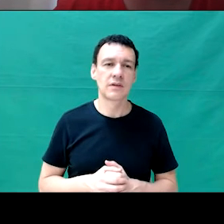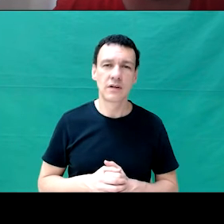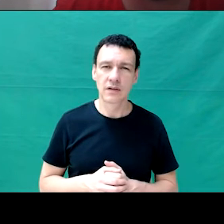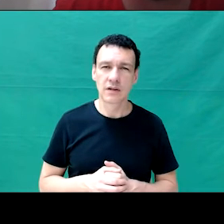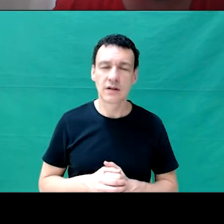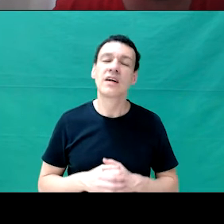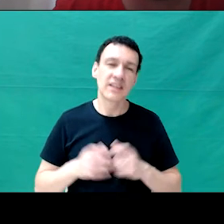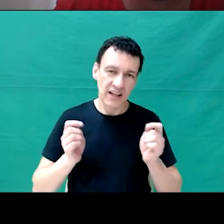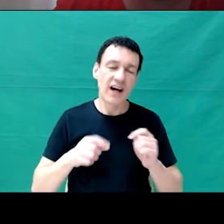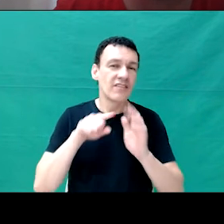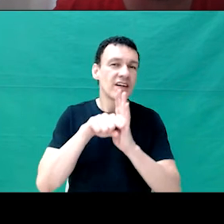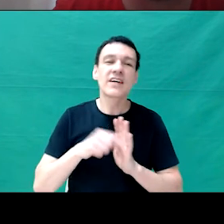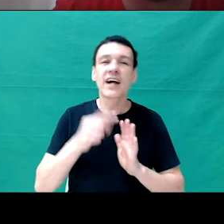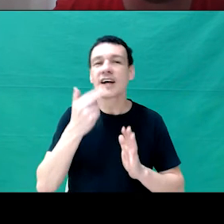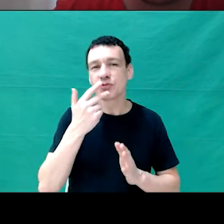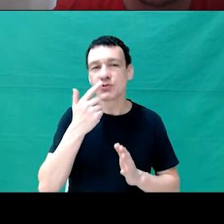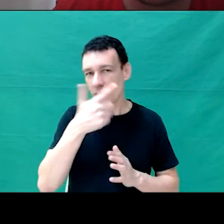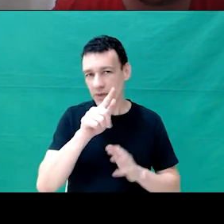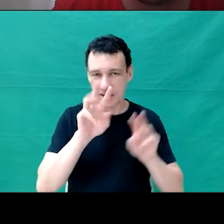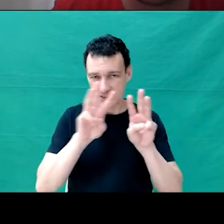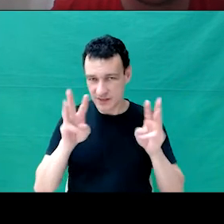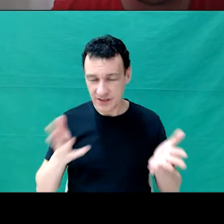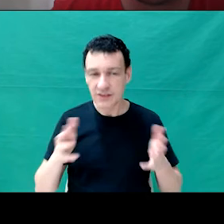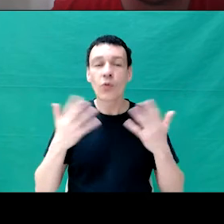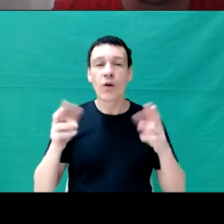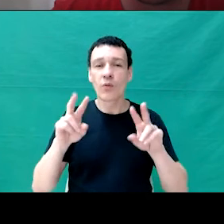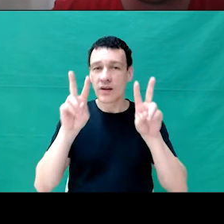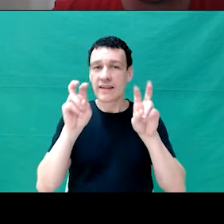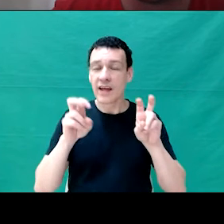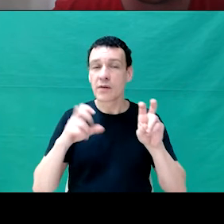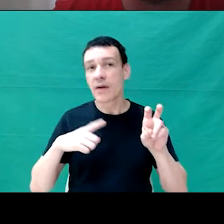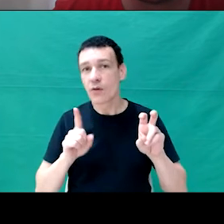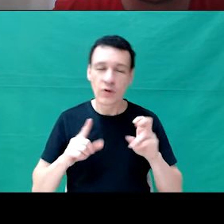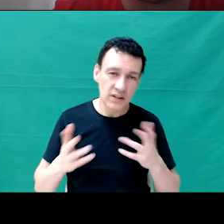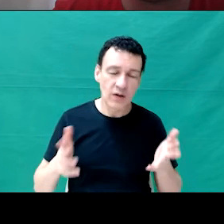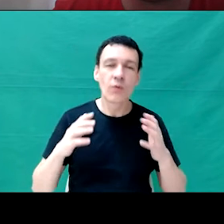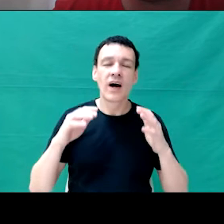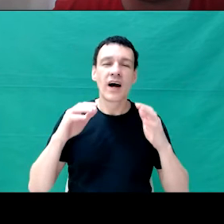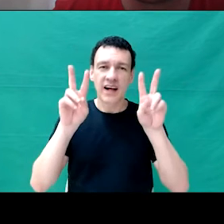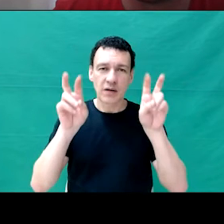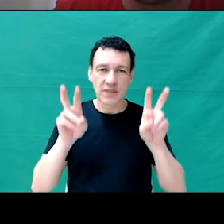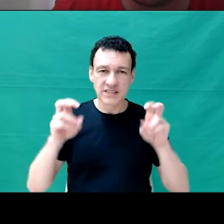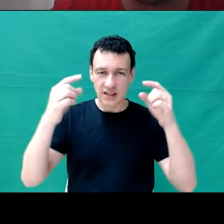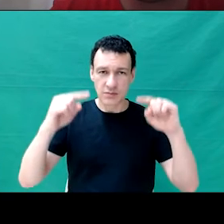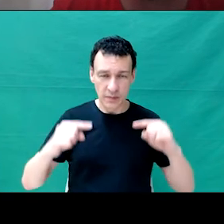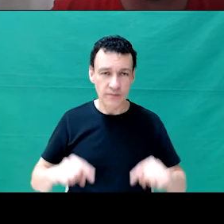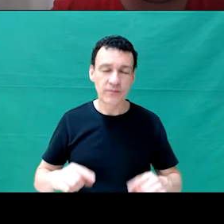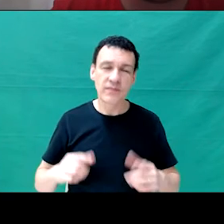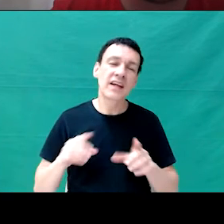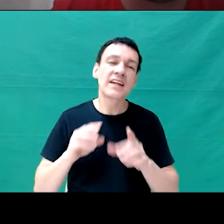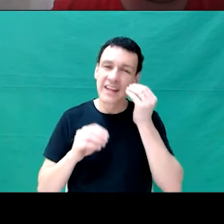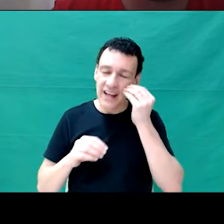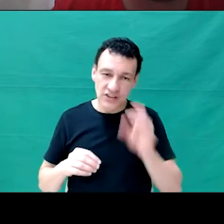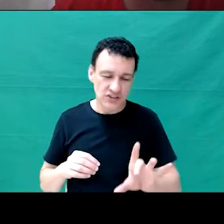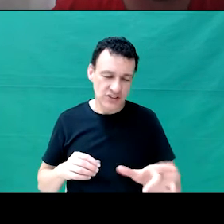verificar o idioma da página, verificar se tem título, verificar a hierarquia de cabeçalhos, verificar teste de Shift Tab e teste de